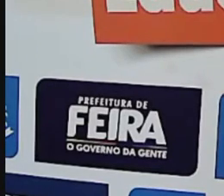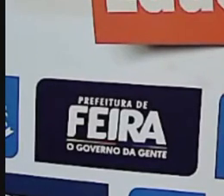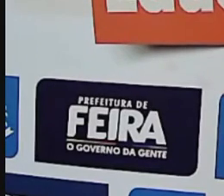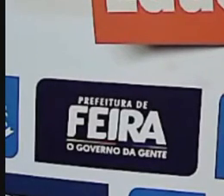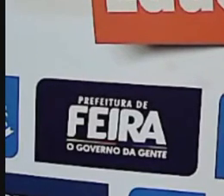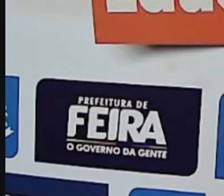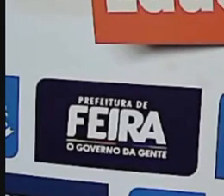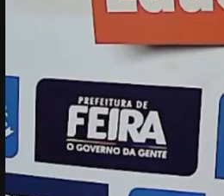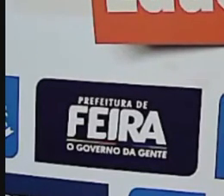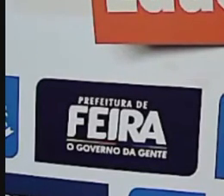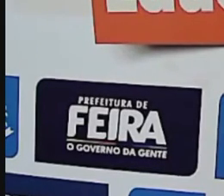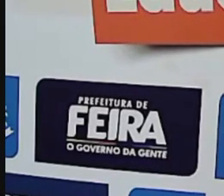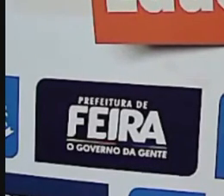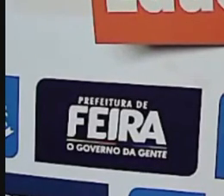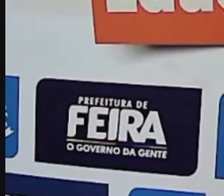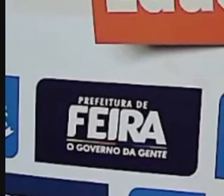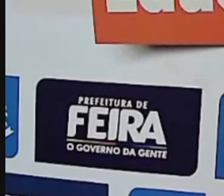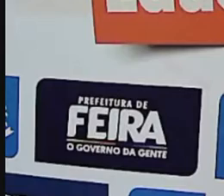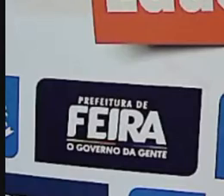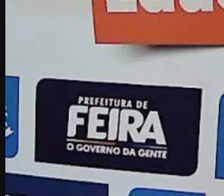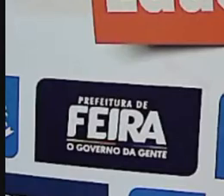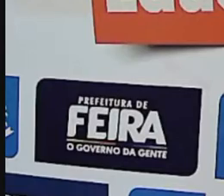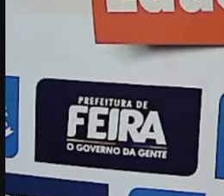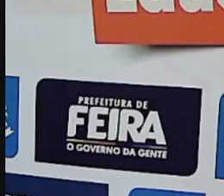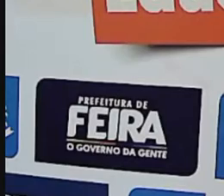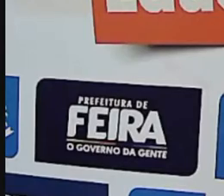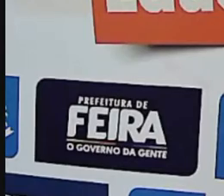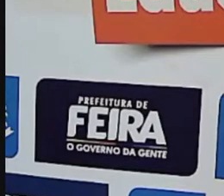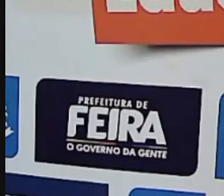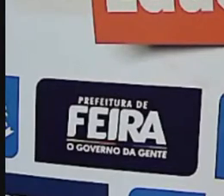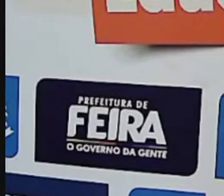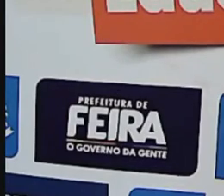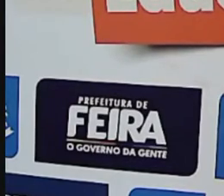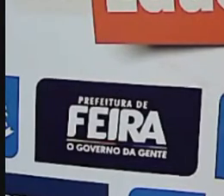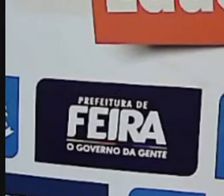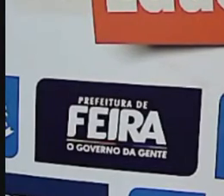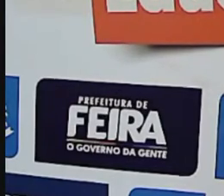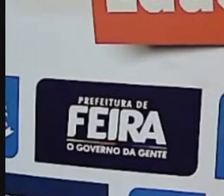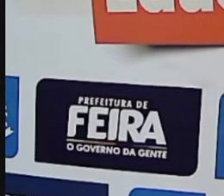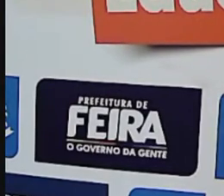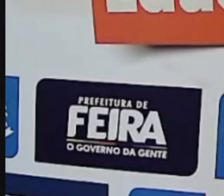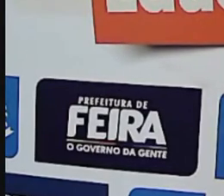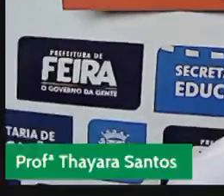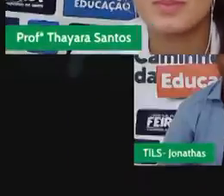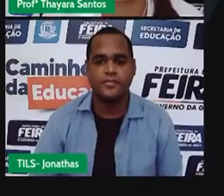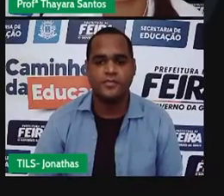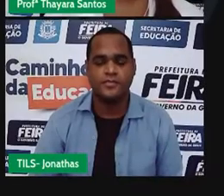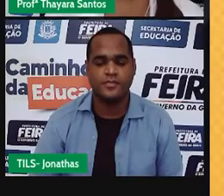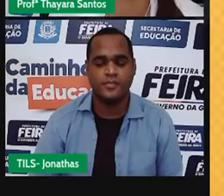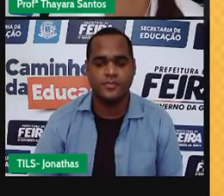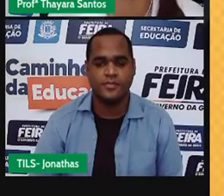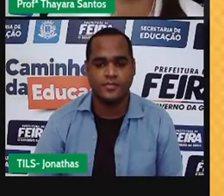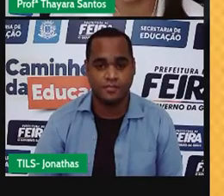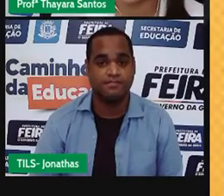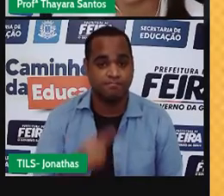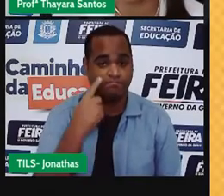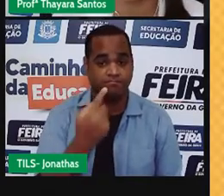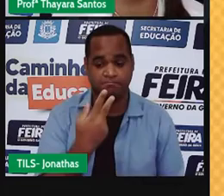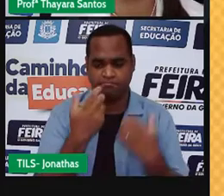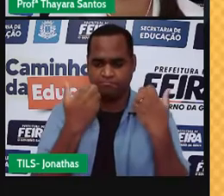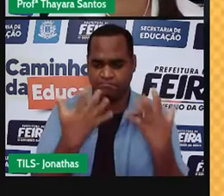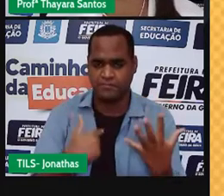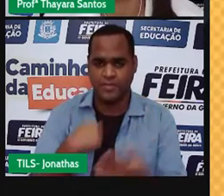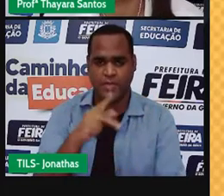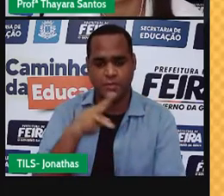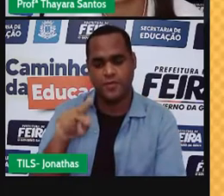para vocês E aí G1 E como eu já falei